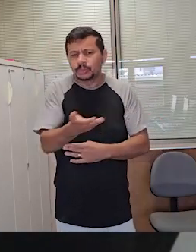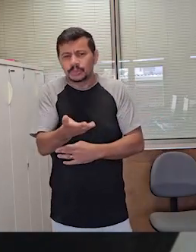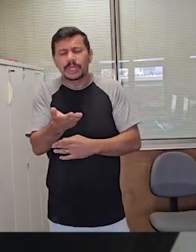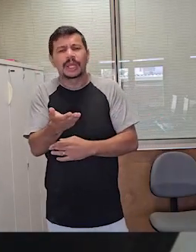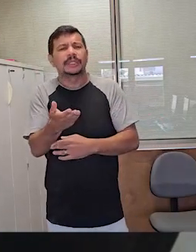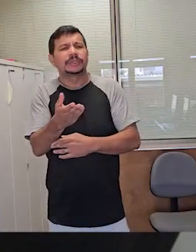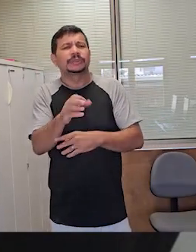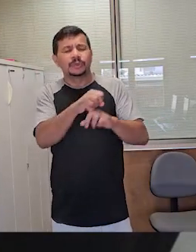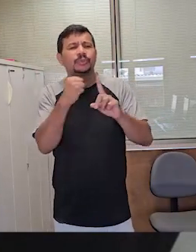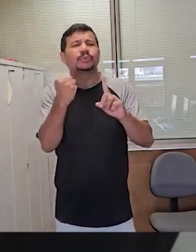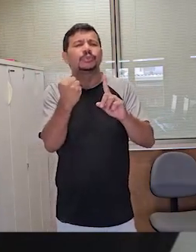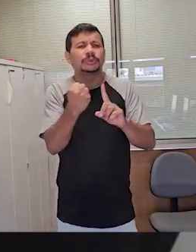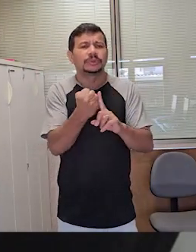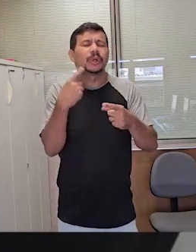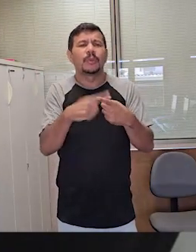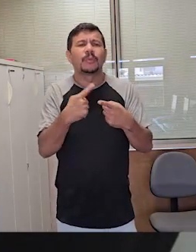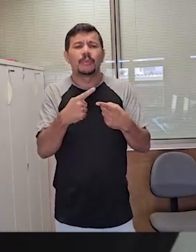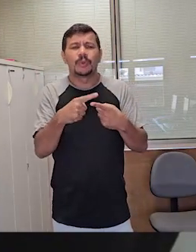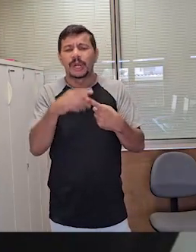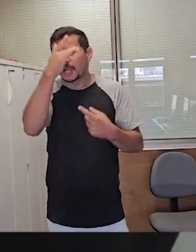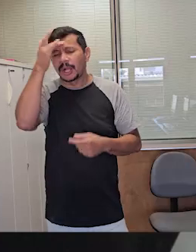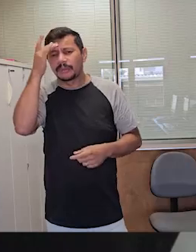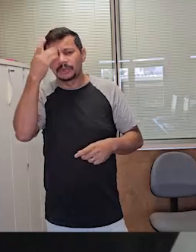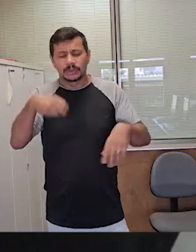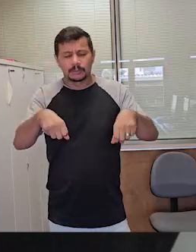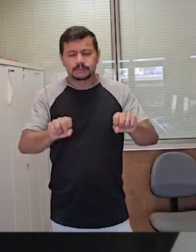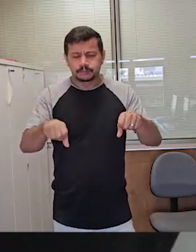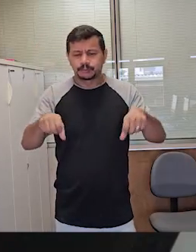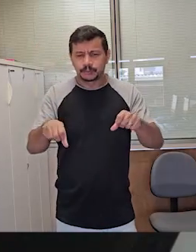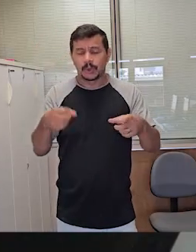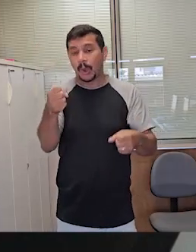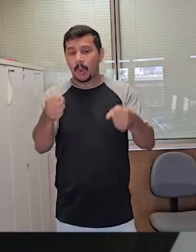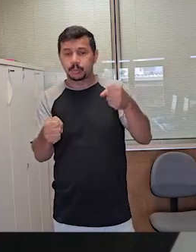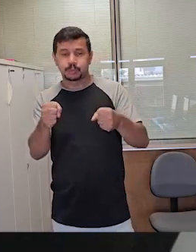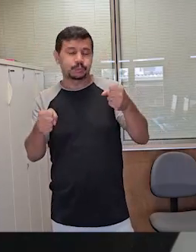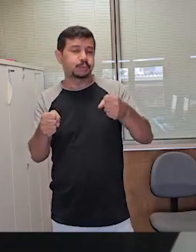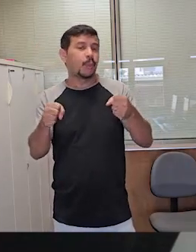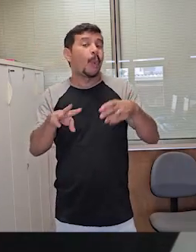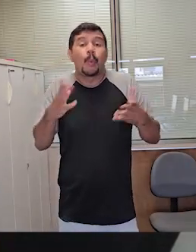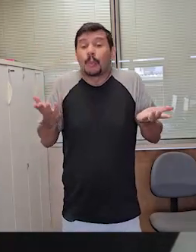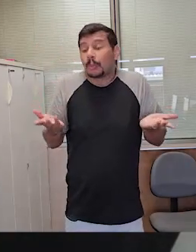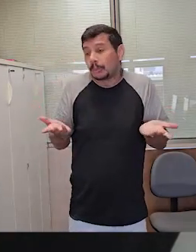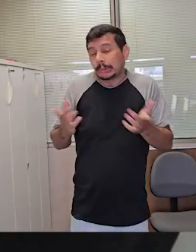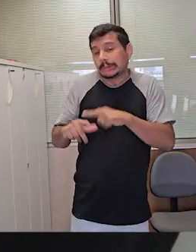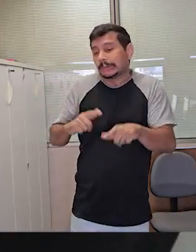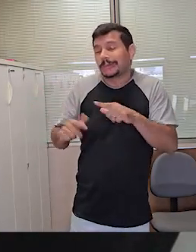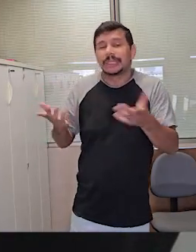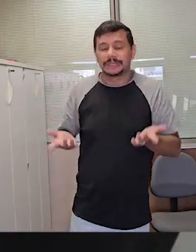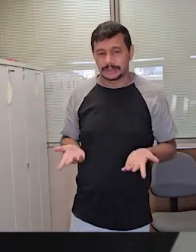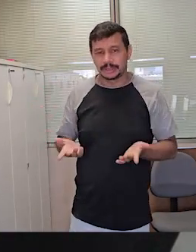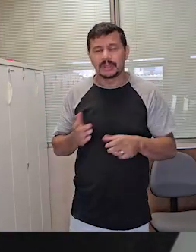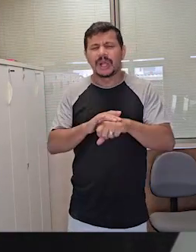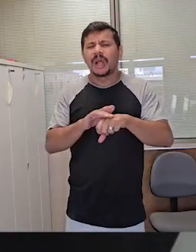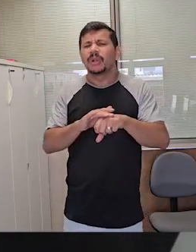direito a uma seguridade social, porque a pessoa está lá em cima de uma moto, num carro, está trabalhando no seu tal empreendedorismo. Mas quando ela